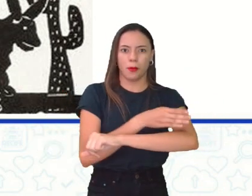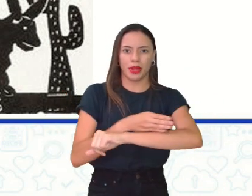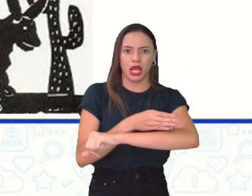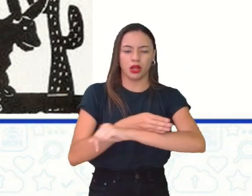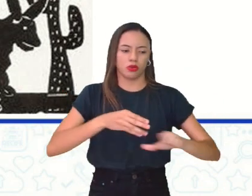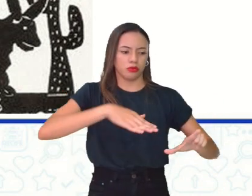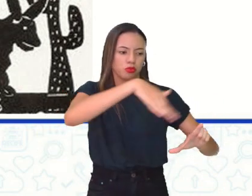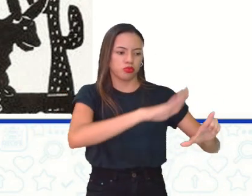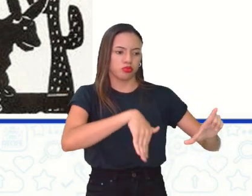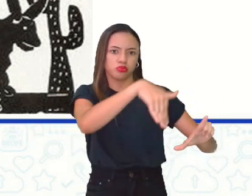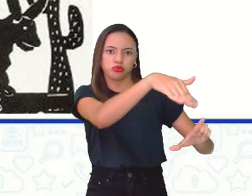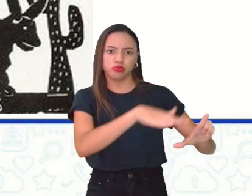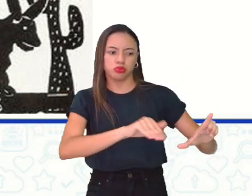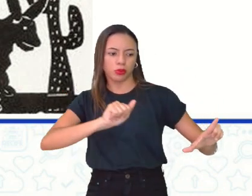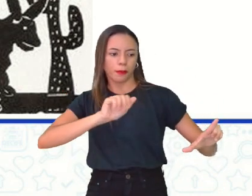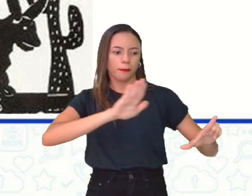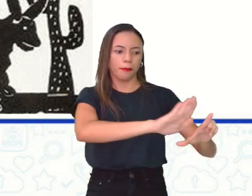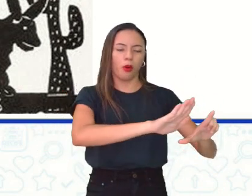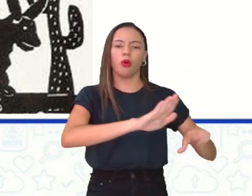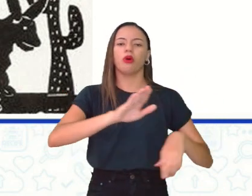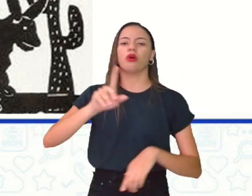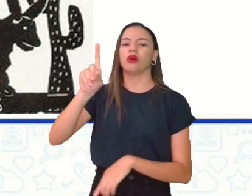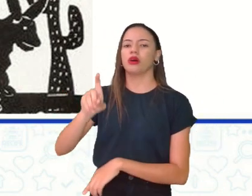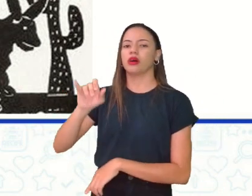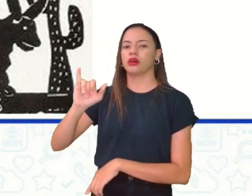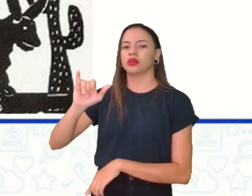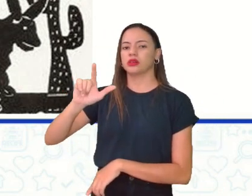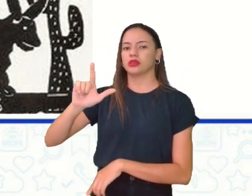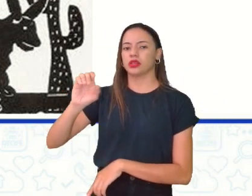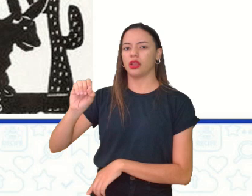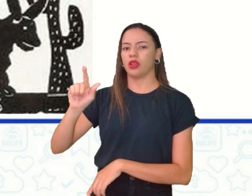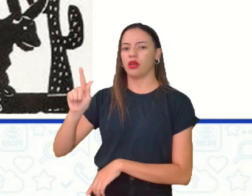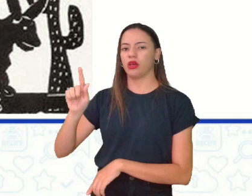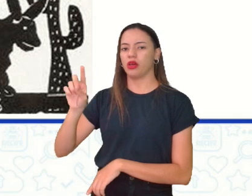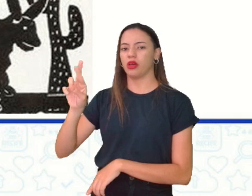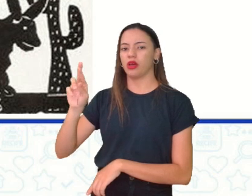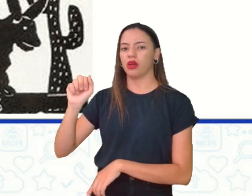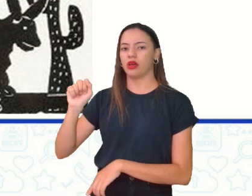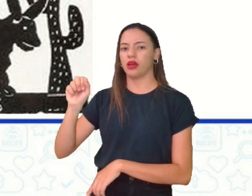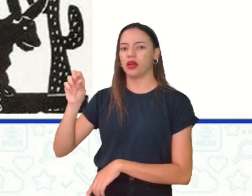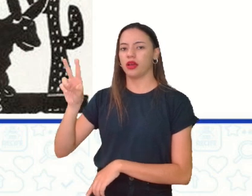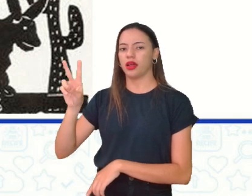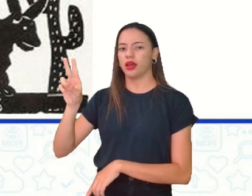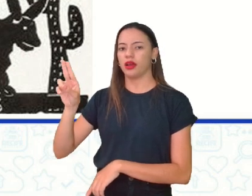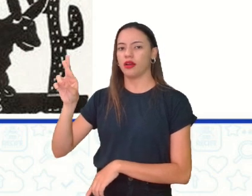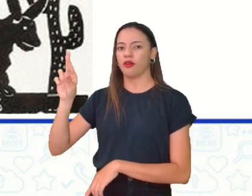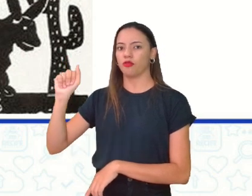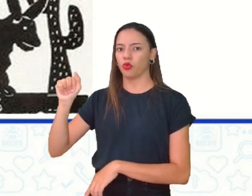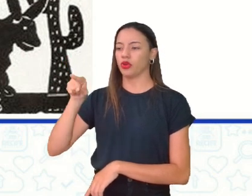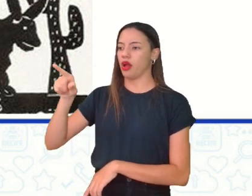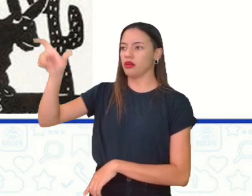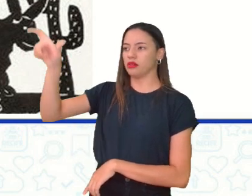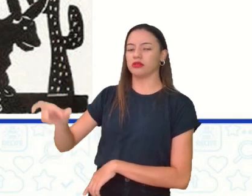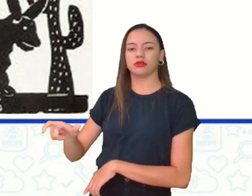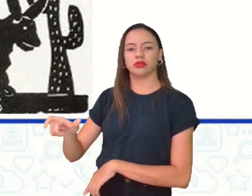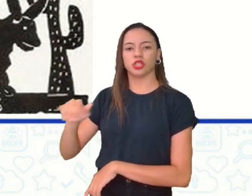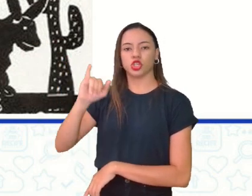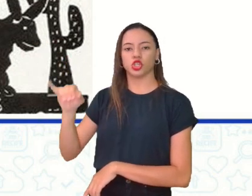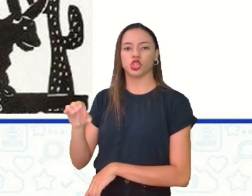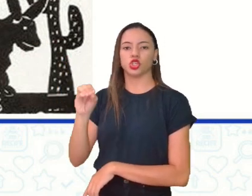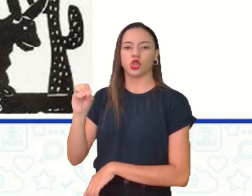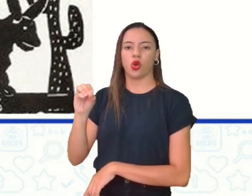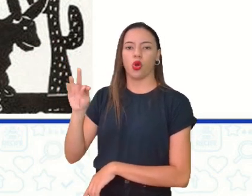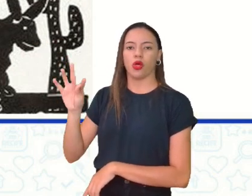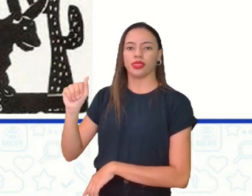né, querido e tão respeitado, né, no mundo das artes, o nosso J. Borges, que é um xilogravador pernambucano,